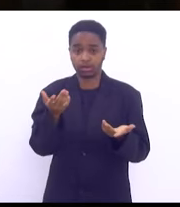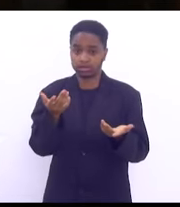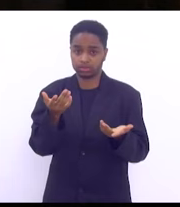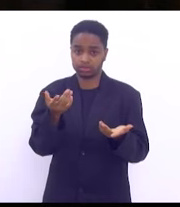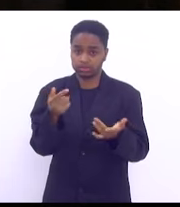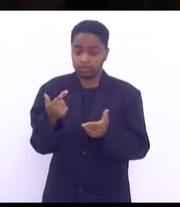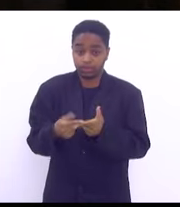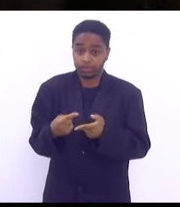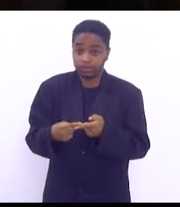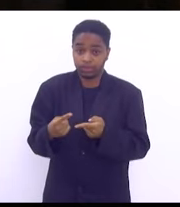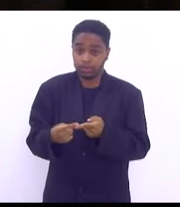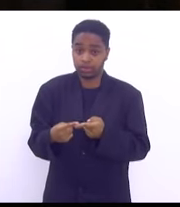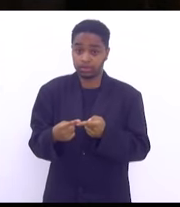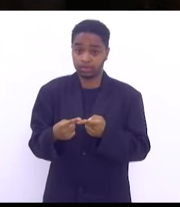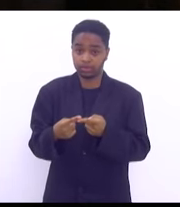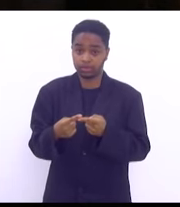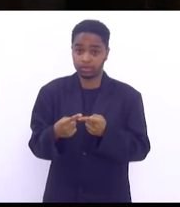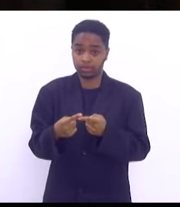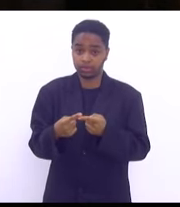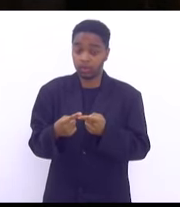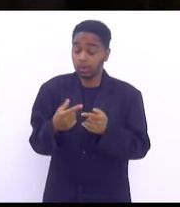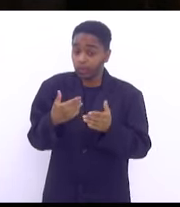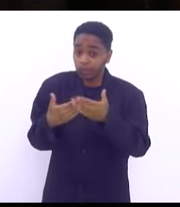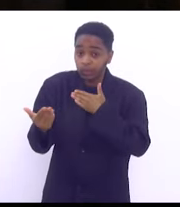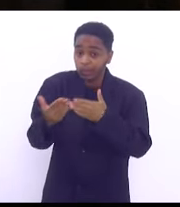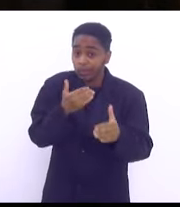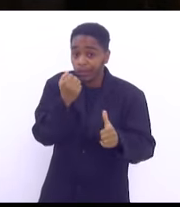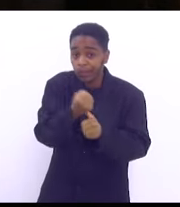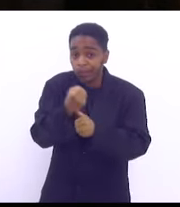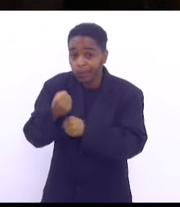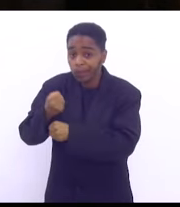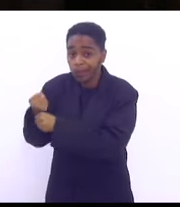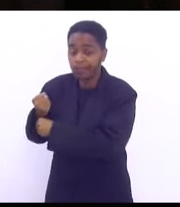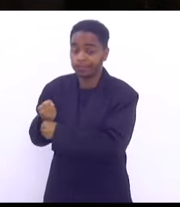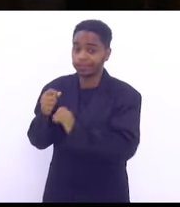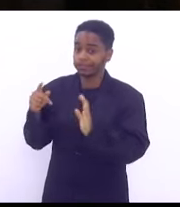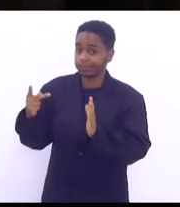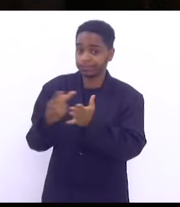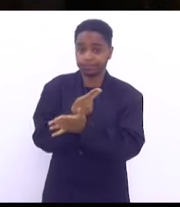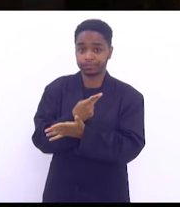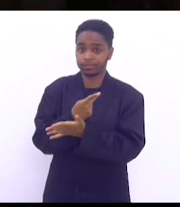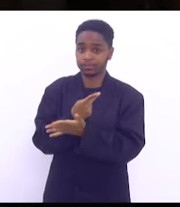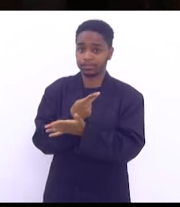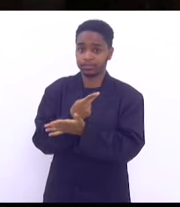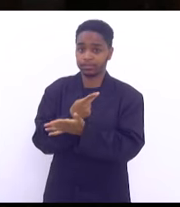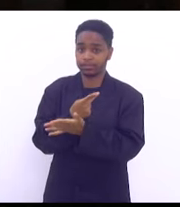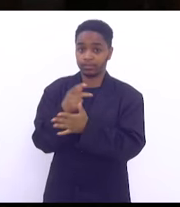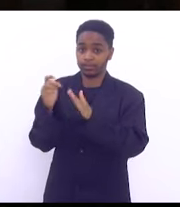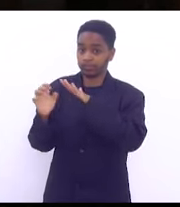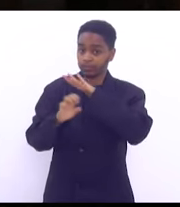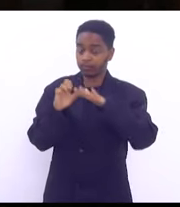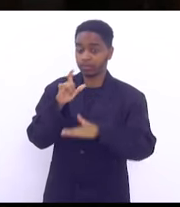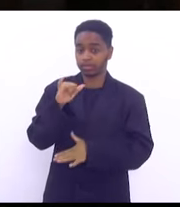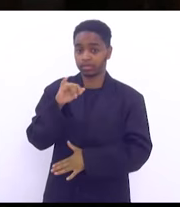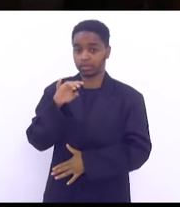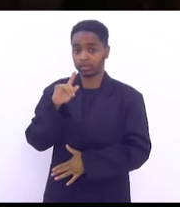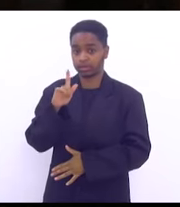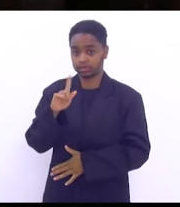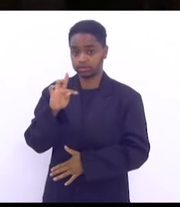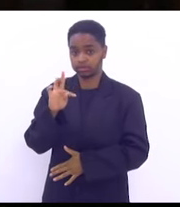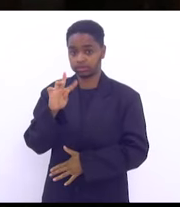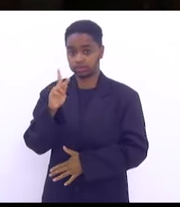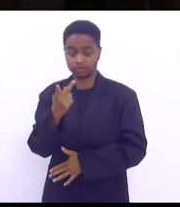porque toda e qualquer obra que se faz, a concessionária Light